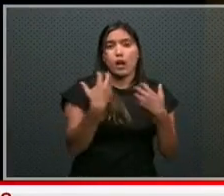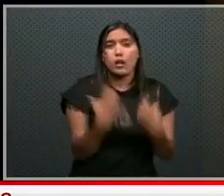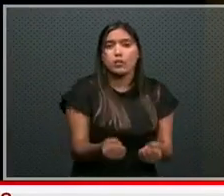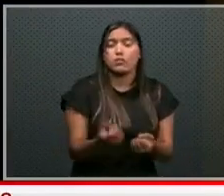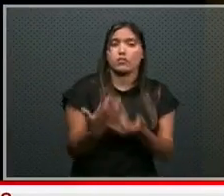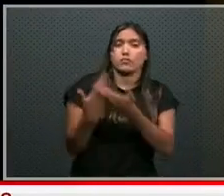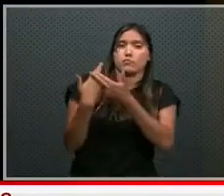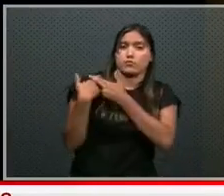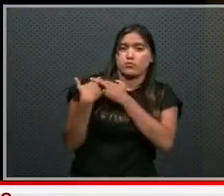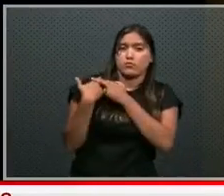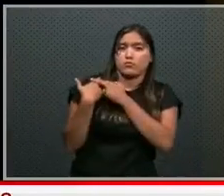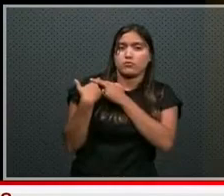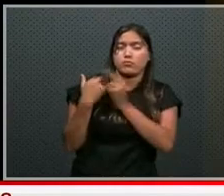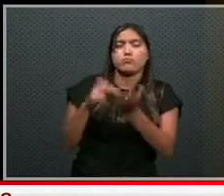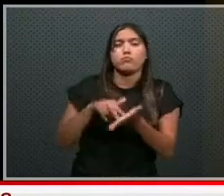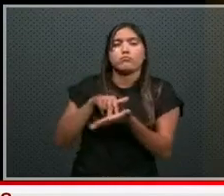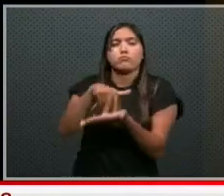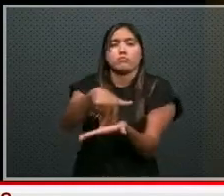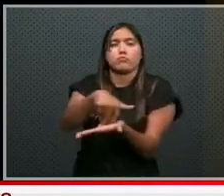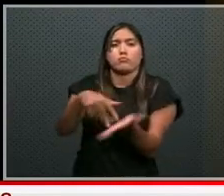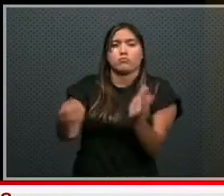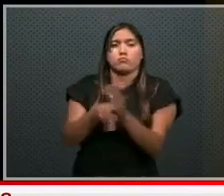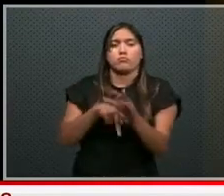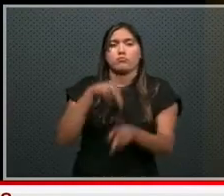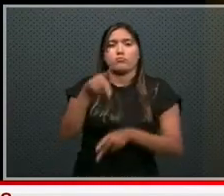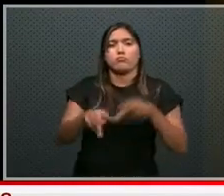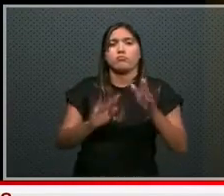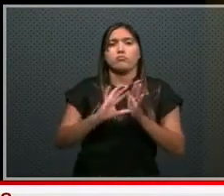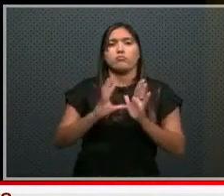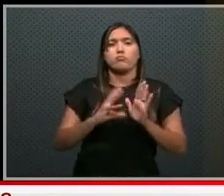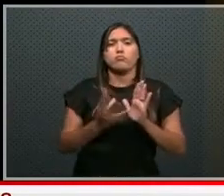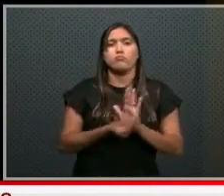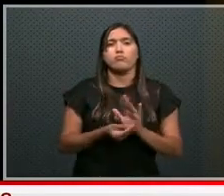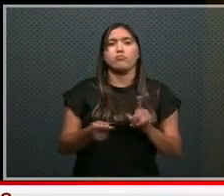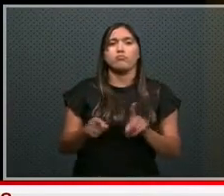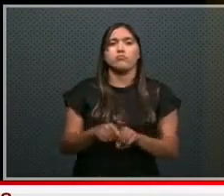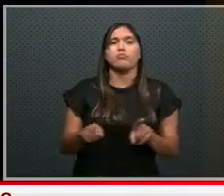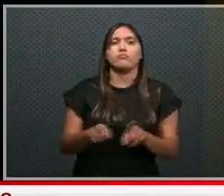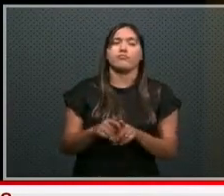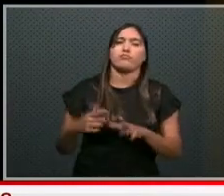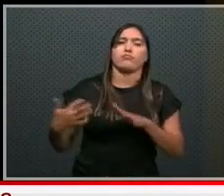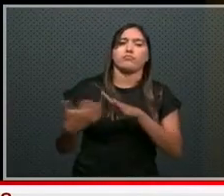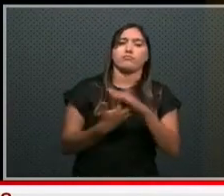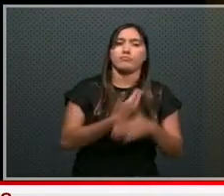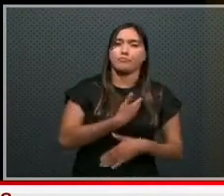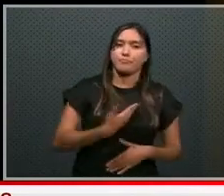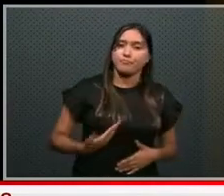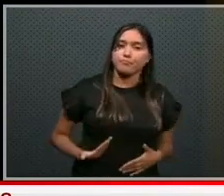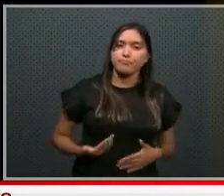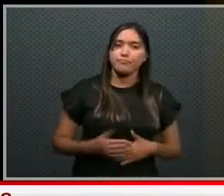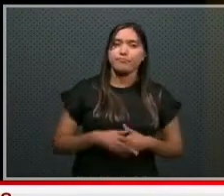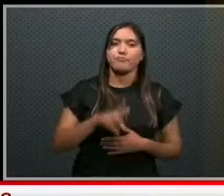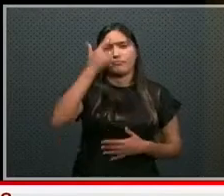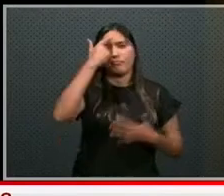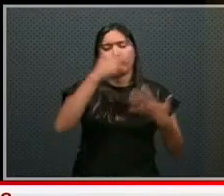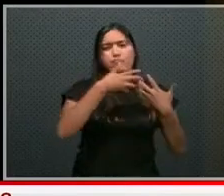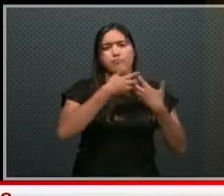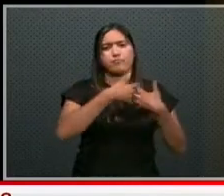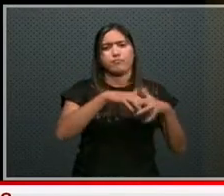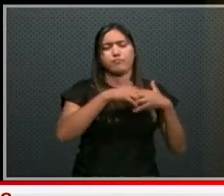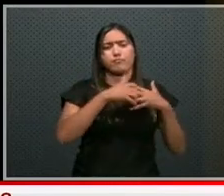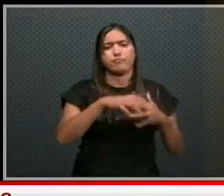desse humanismo do Povo da Amazônia e de uma empresa pública que vai pensar